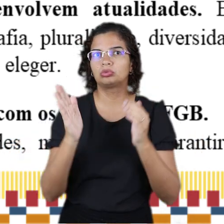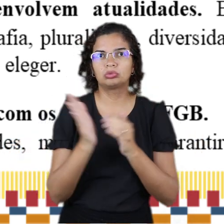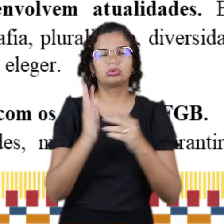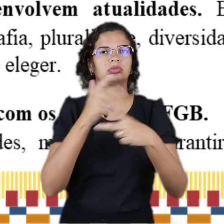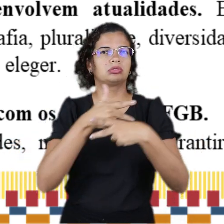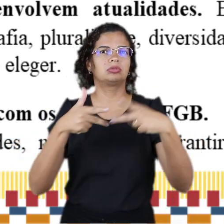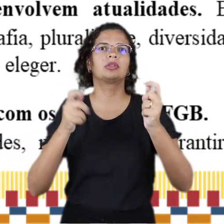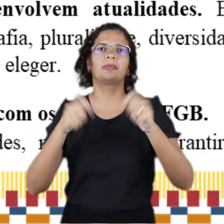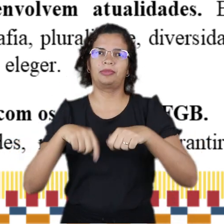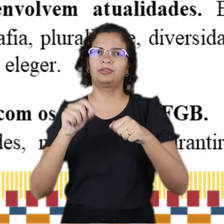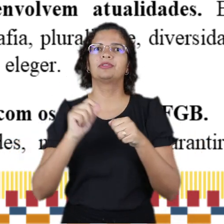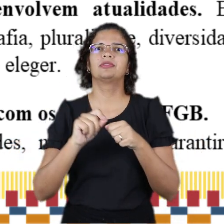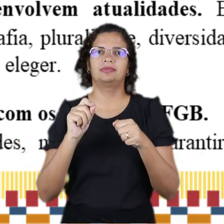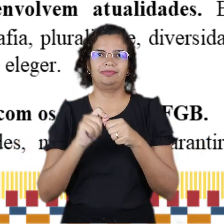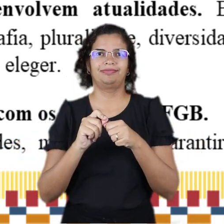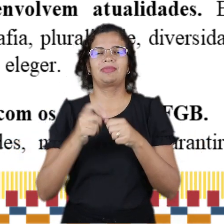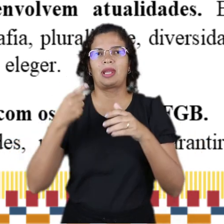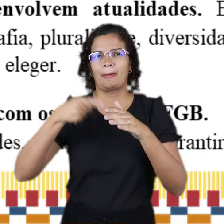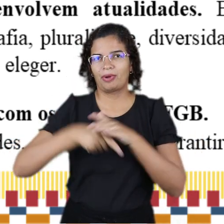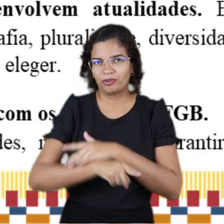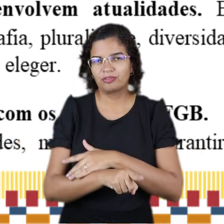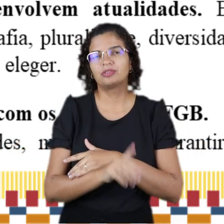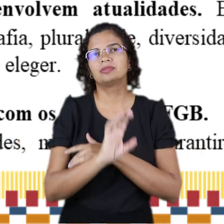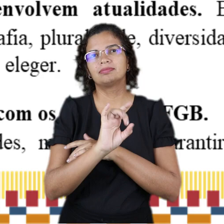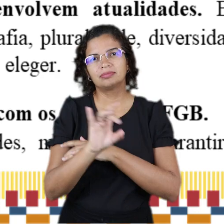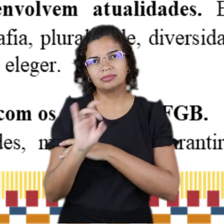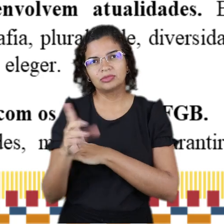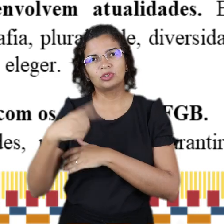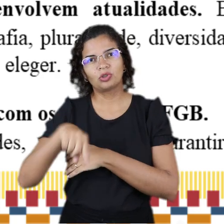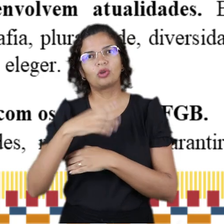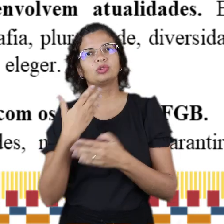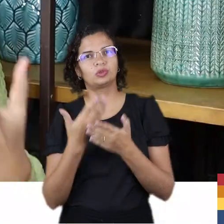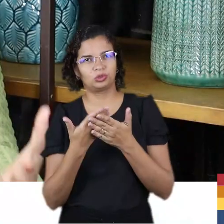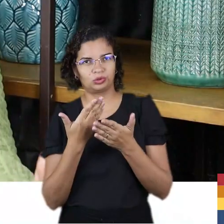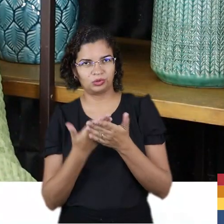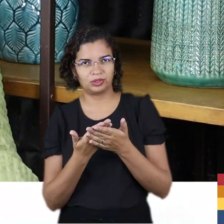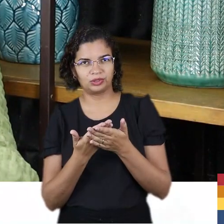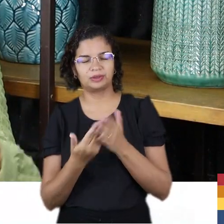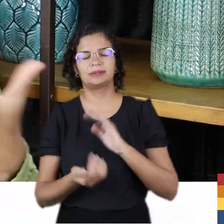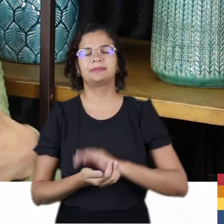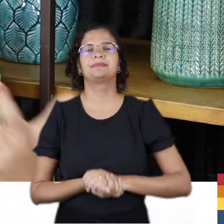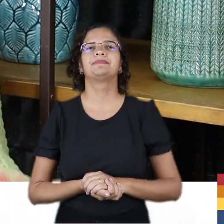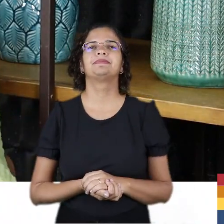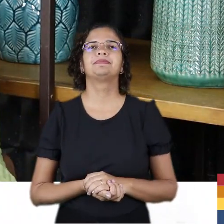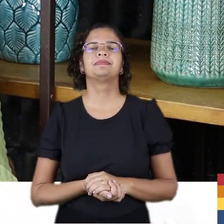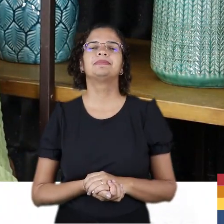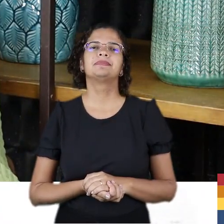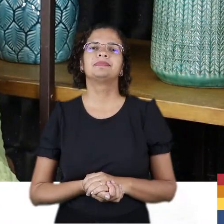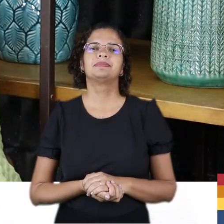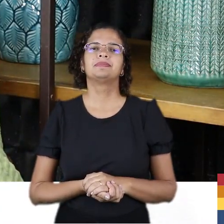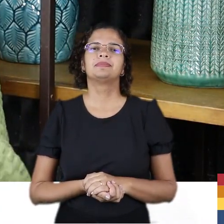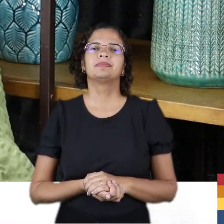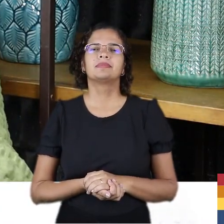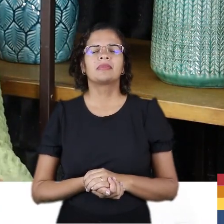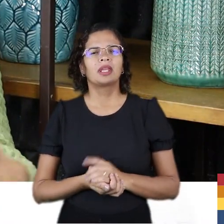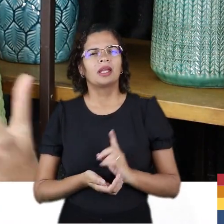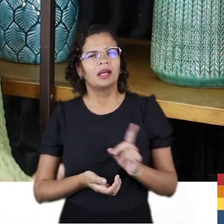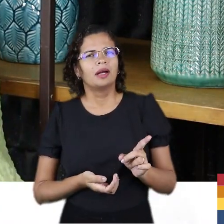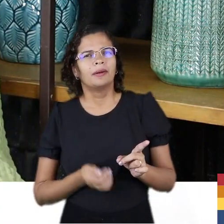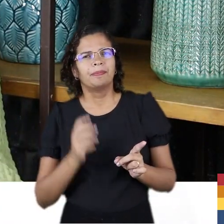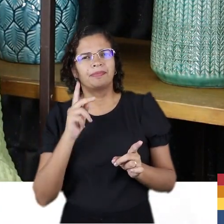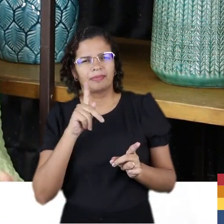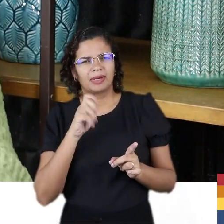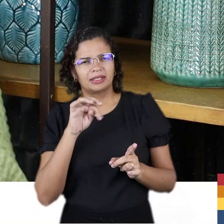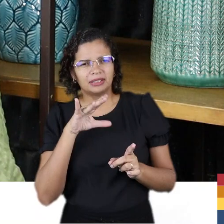uma proposição, né, para que o professor possa, a partir dali, partir para o desenvolvimento dos seus objetos